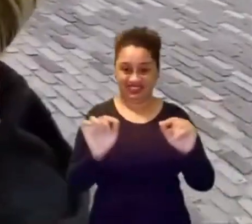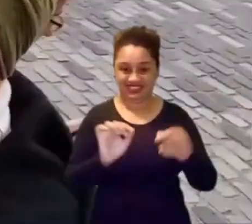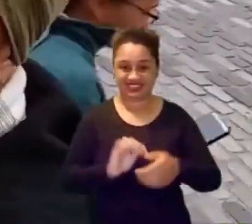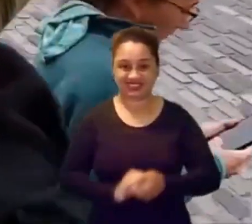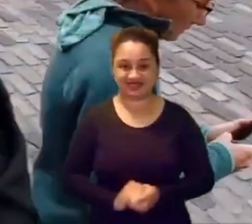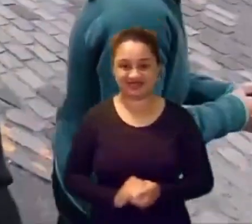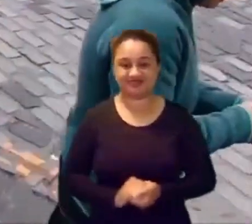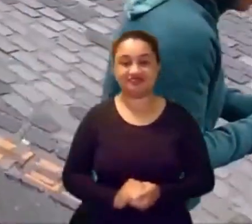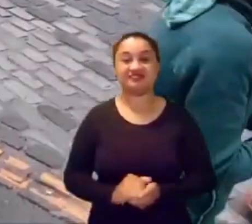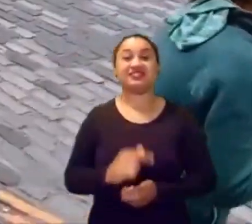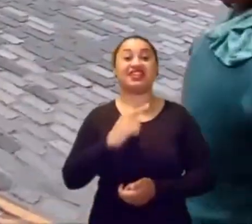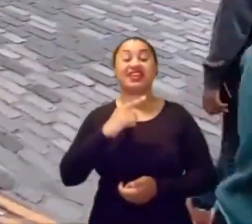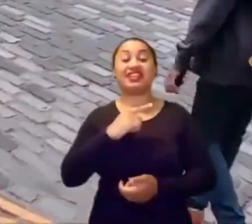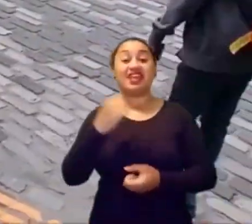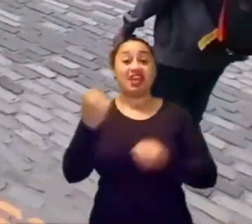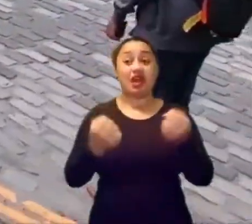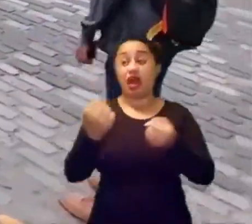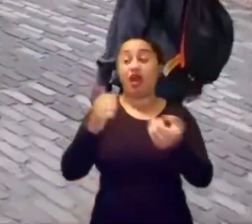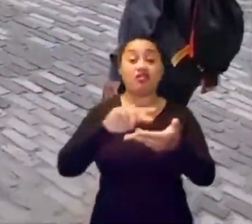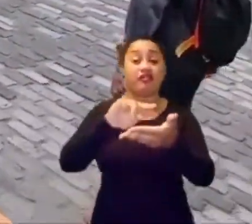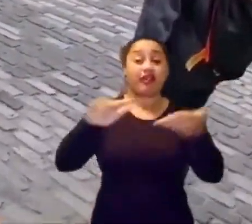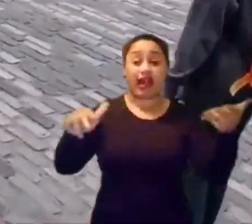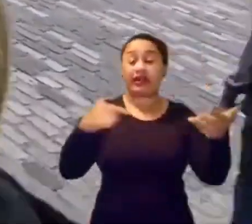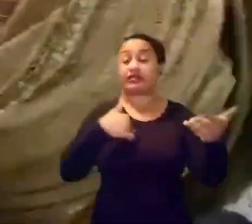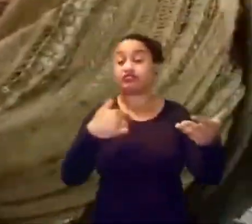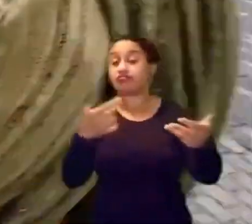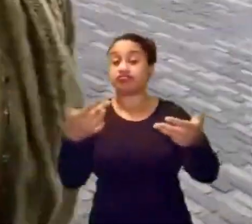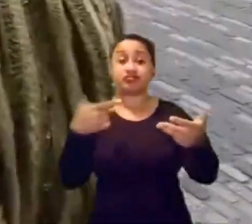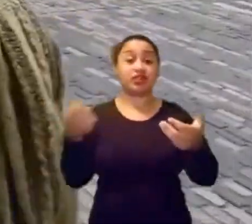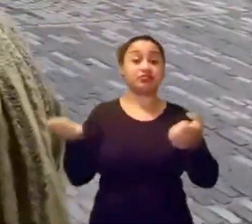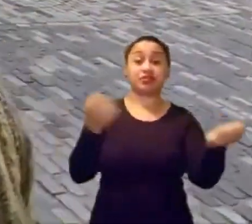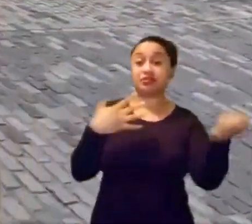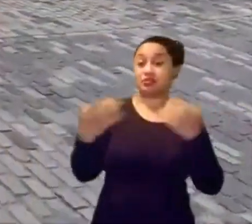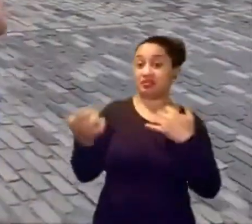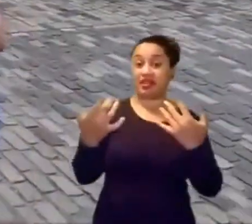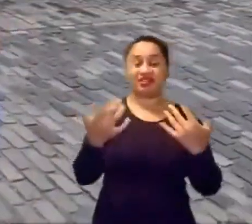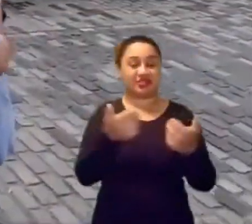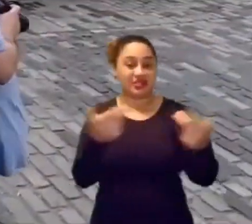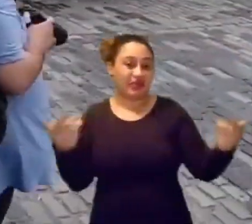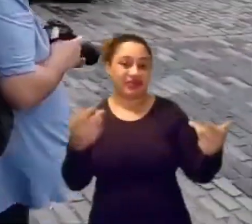Tá. Cheio de carros, cheio de bolas jogando água. Olha aqui, ó.